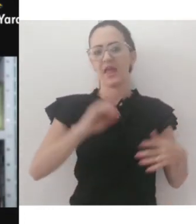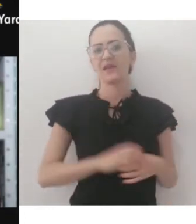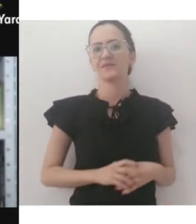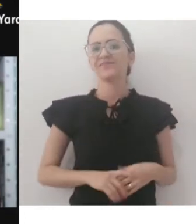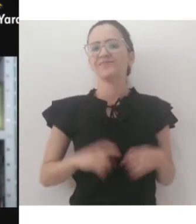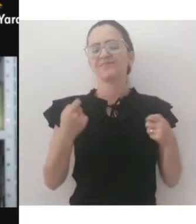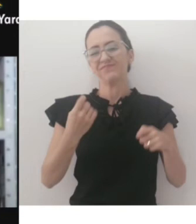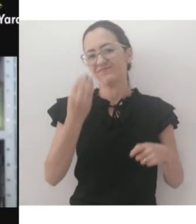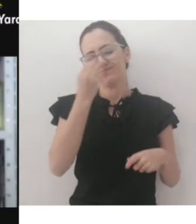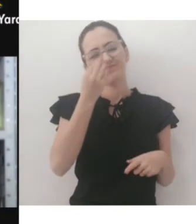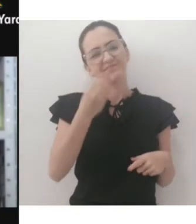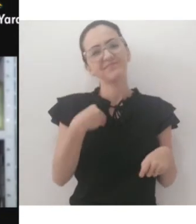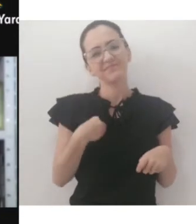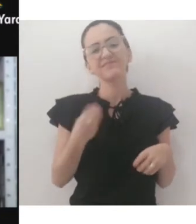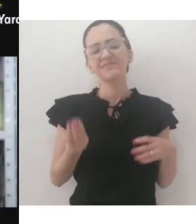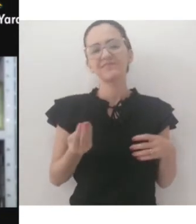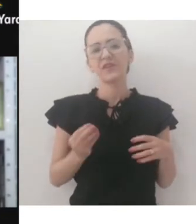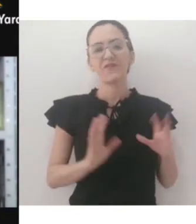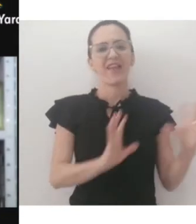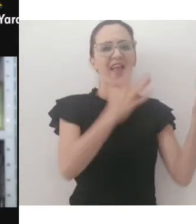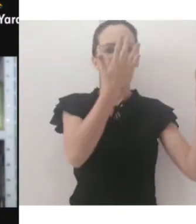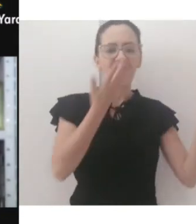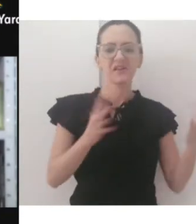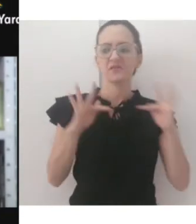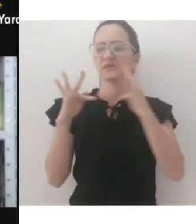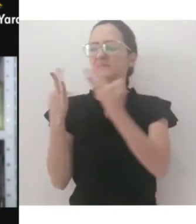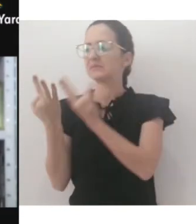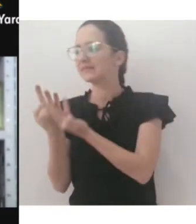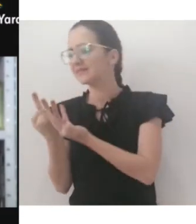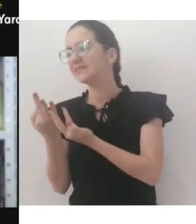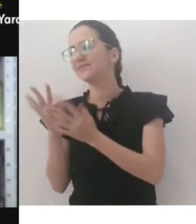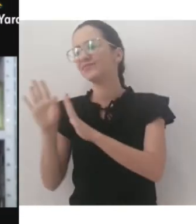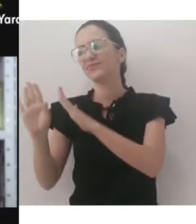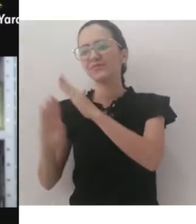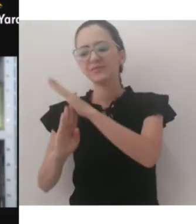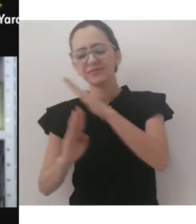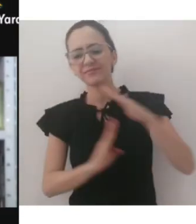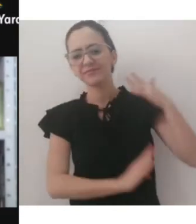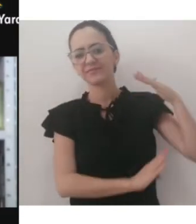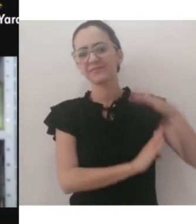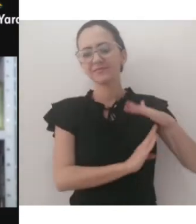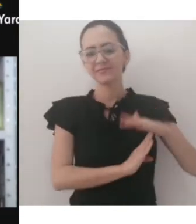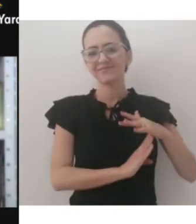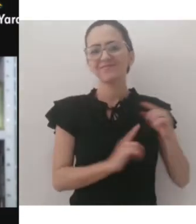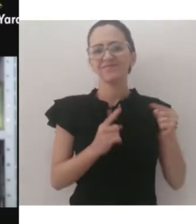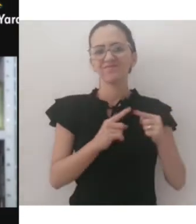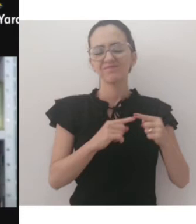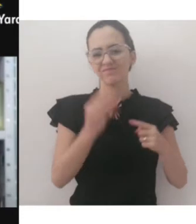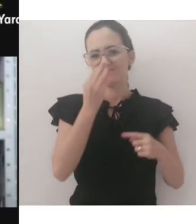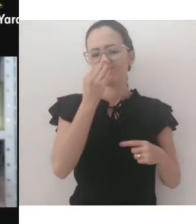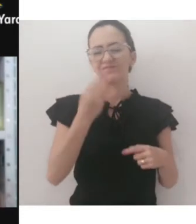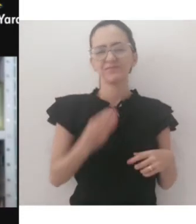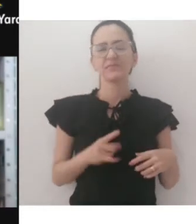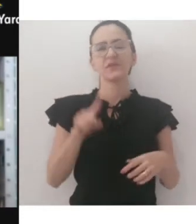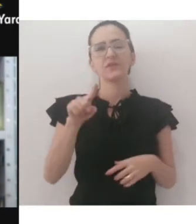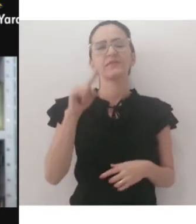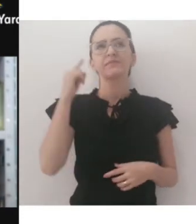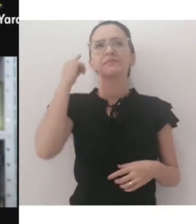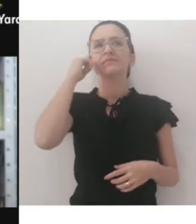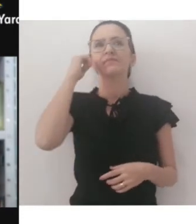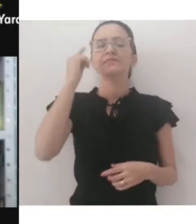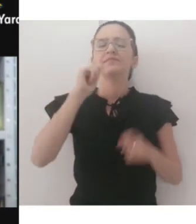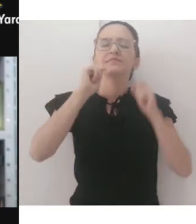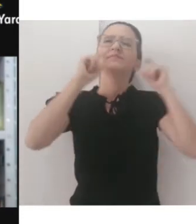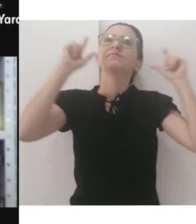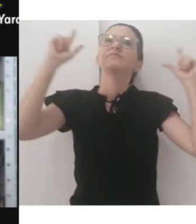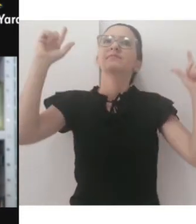em famílias, que a família sente a falta do concurseiro, precisa se ausentar. Todo esse processo de sacrifício, você tem que